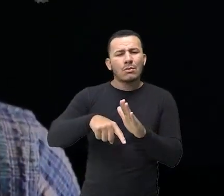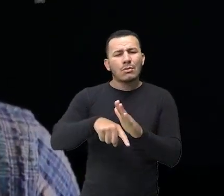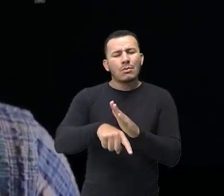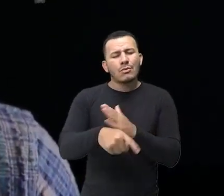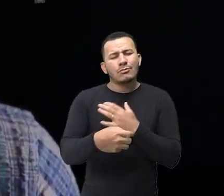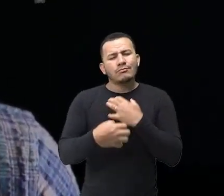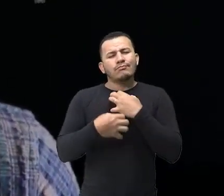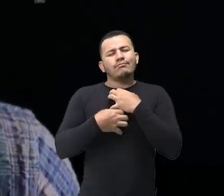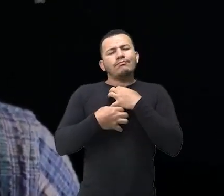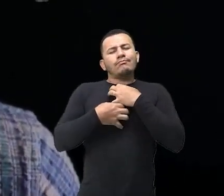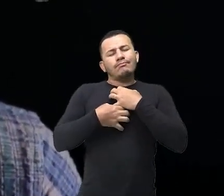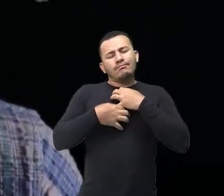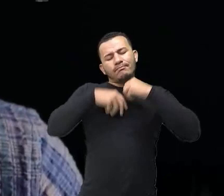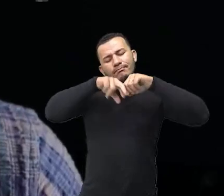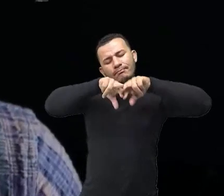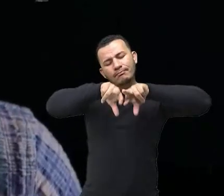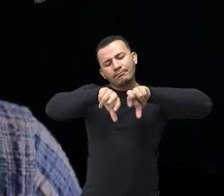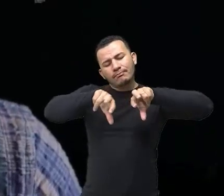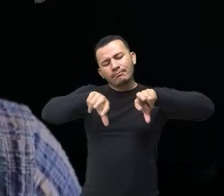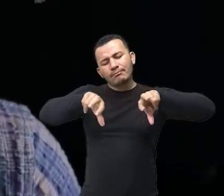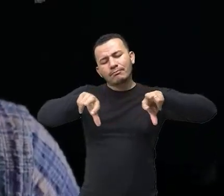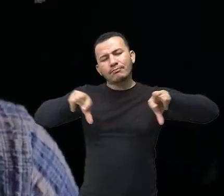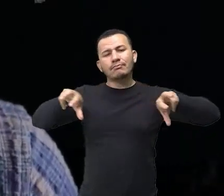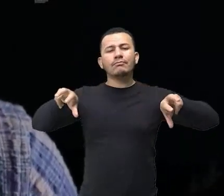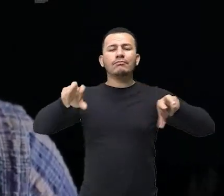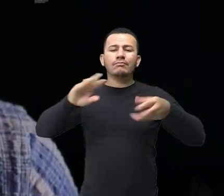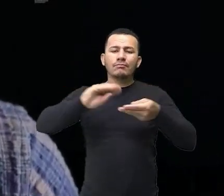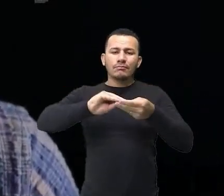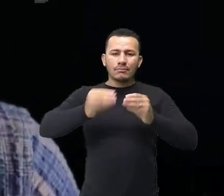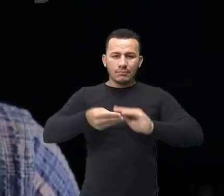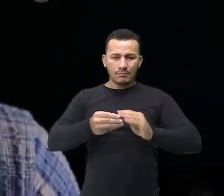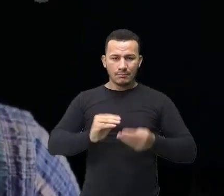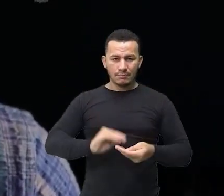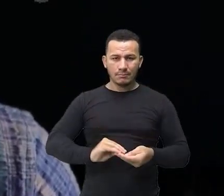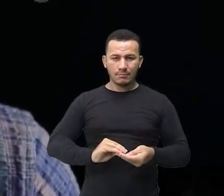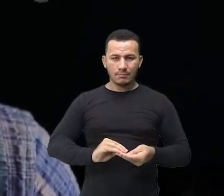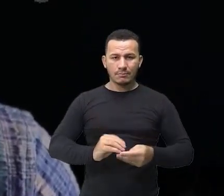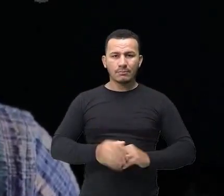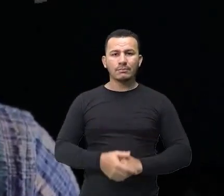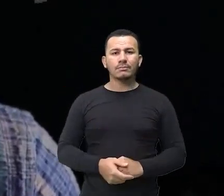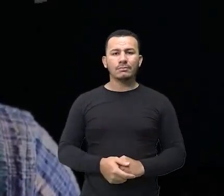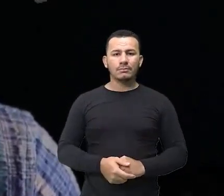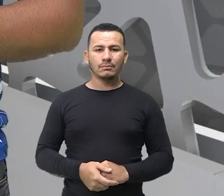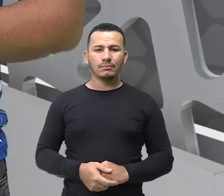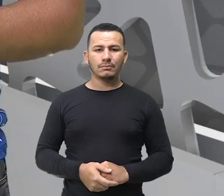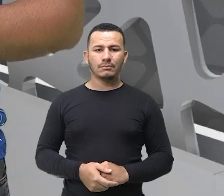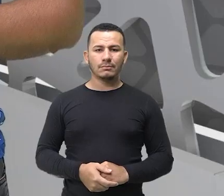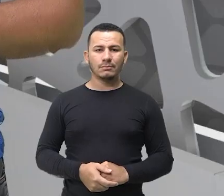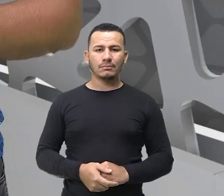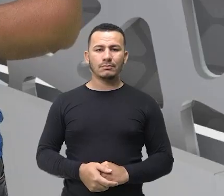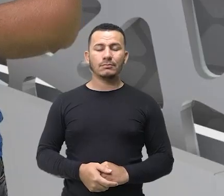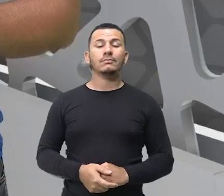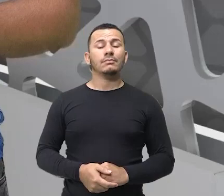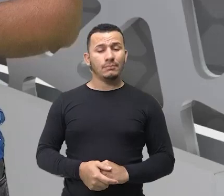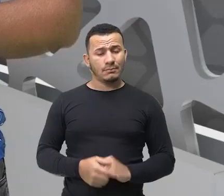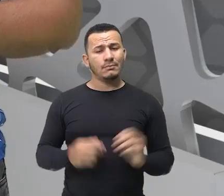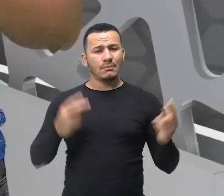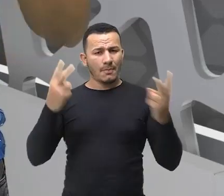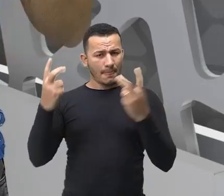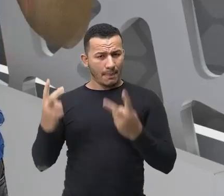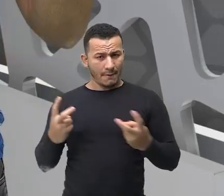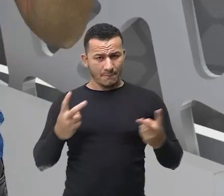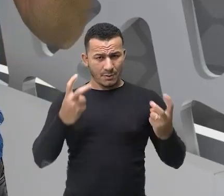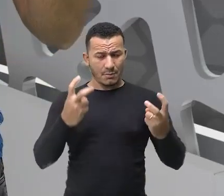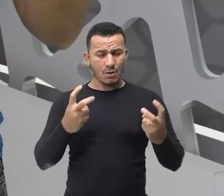cada peça do ancestral quebra-cabeça. Muito bem,